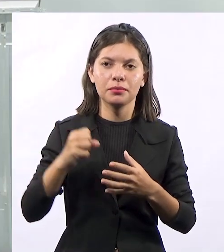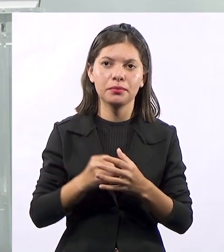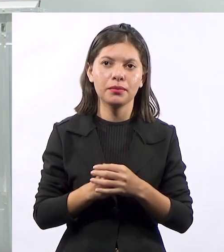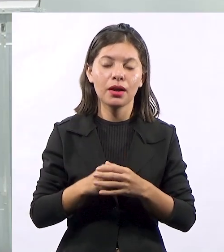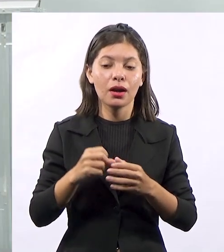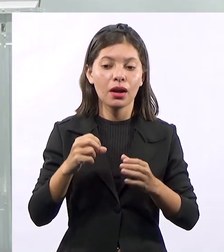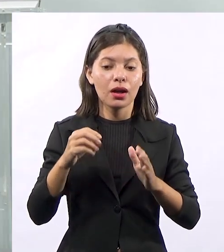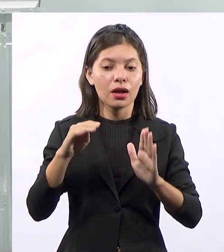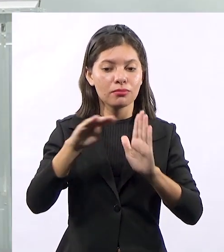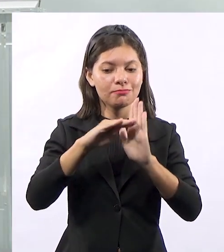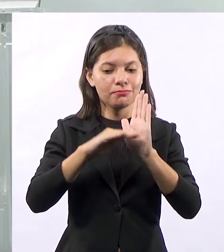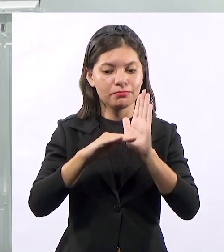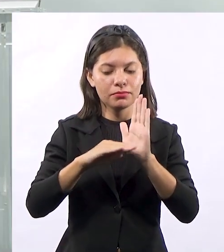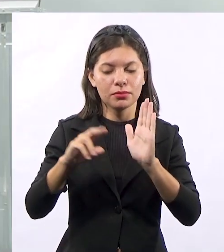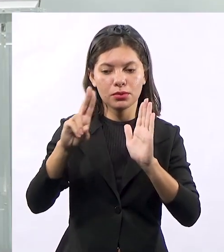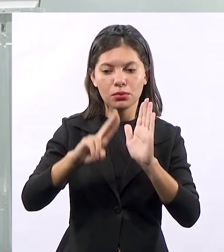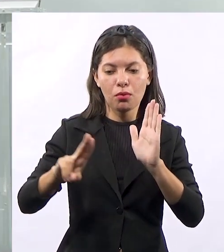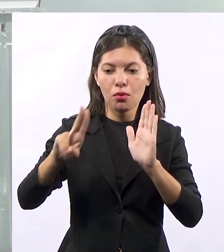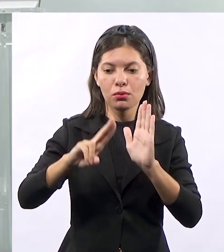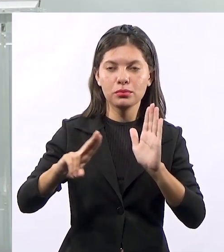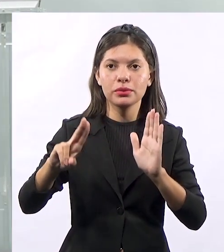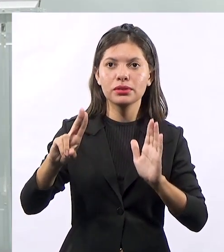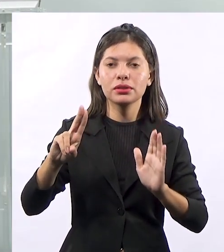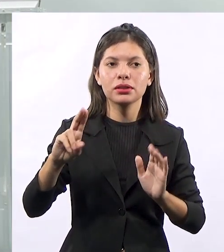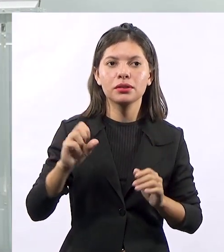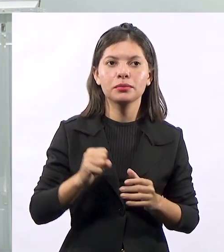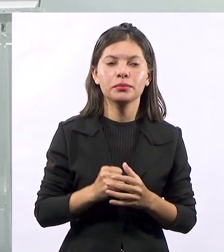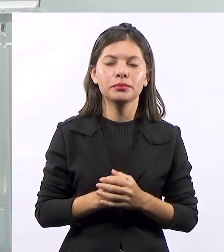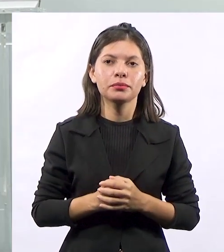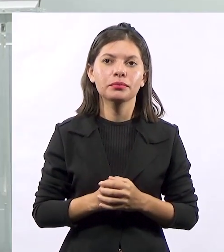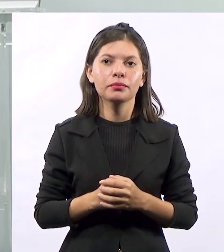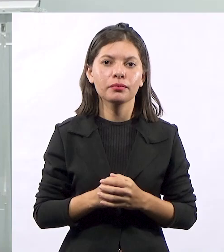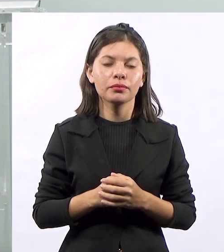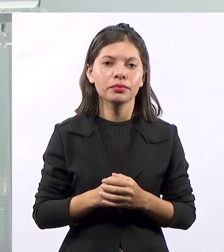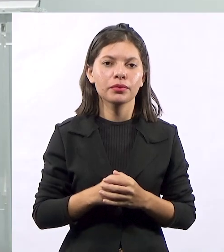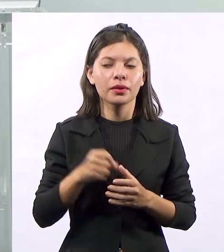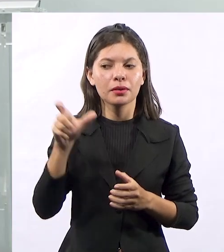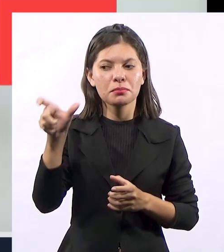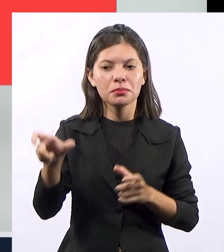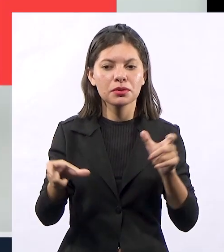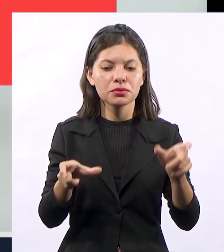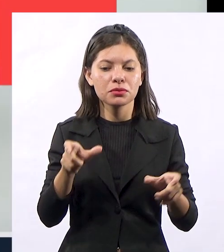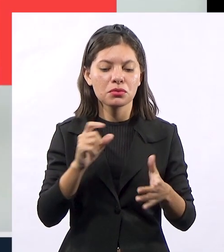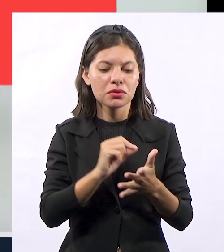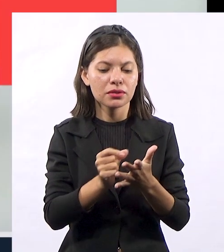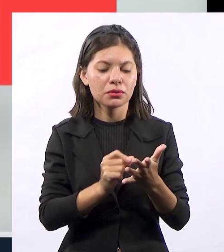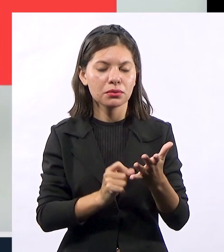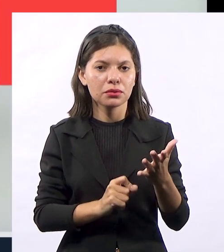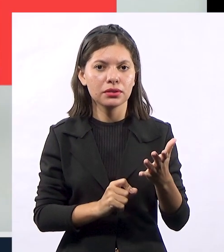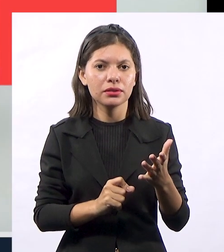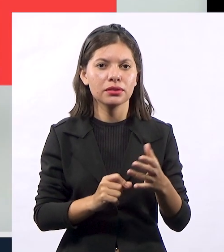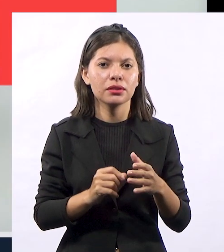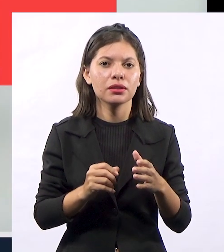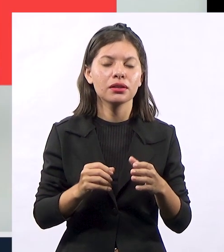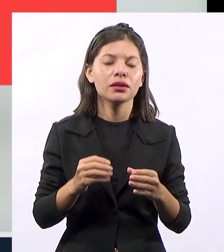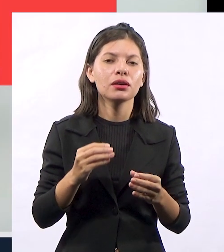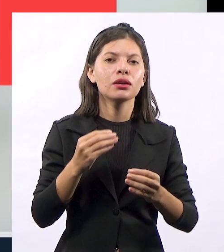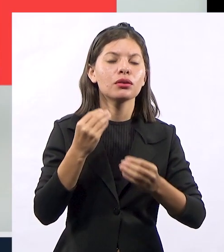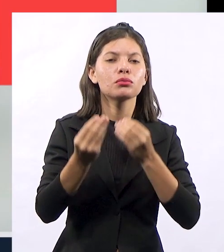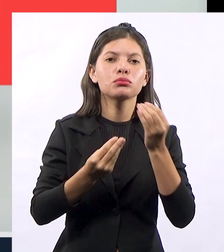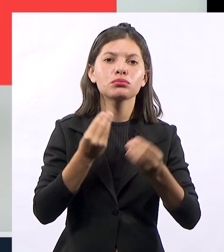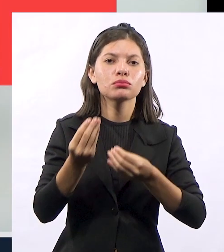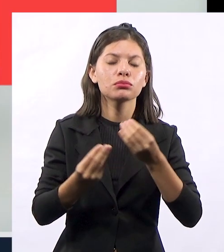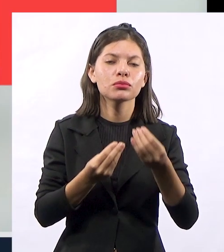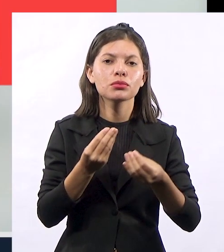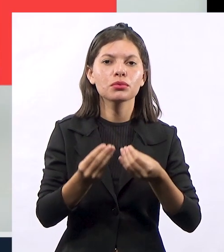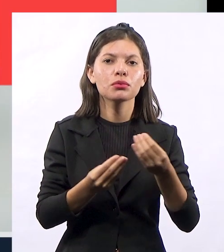bibliografia, ou seja, outros autores ou outros textos que falam sobre o assunto. E aí, como que você pode construir a autoridade do